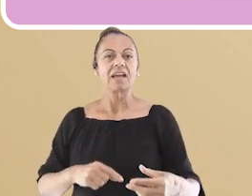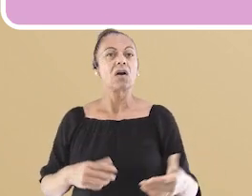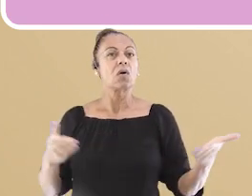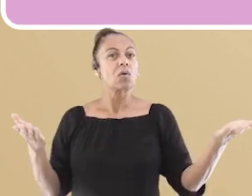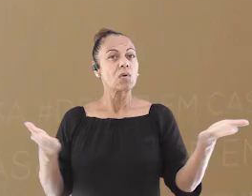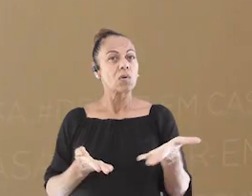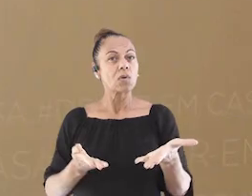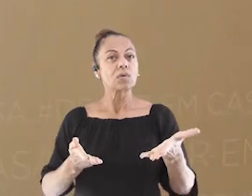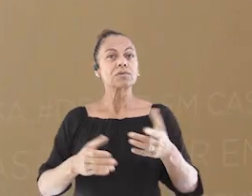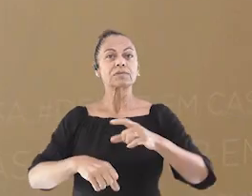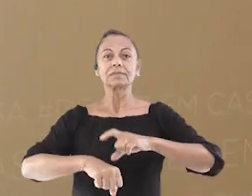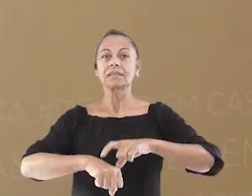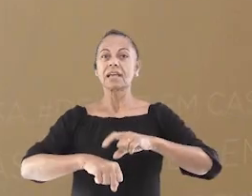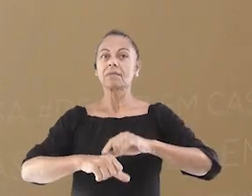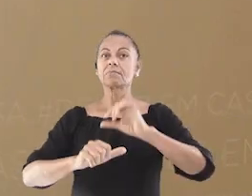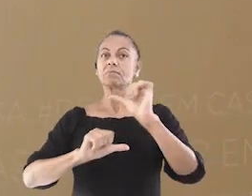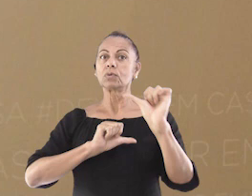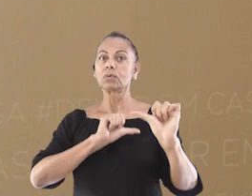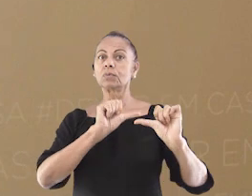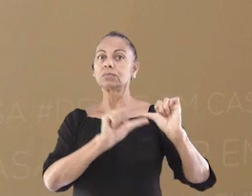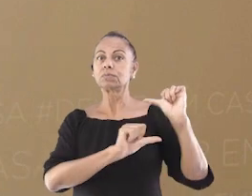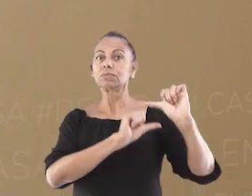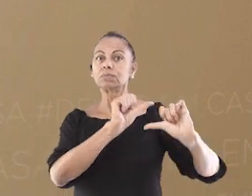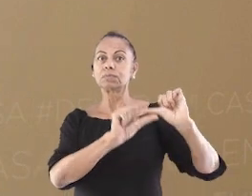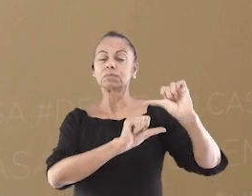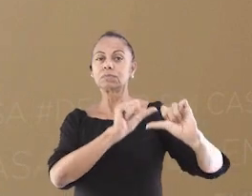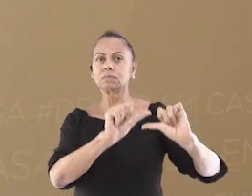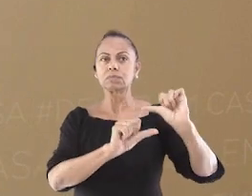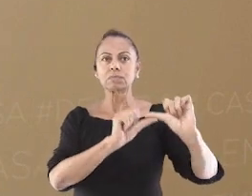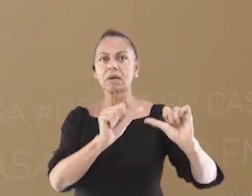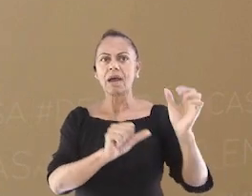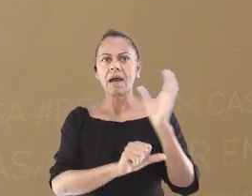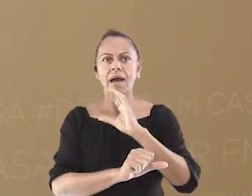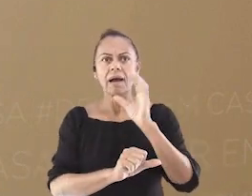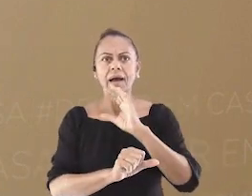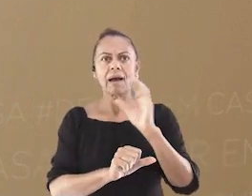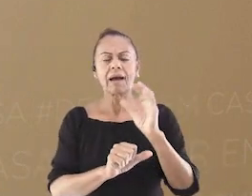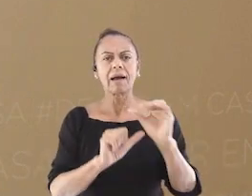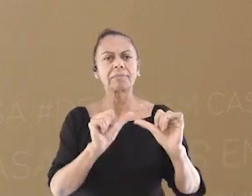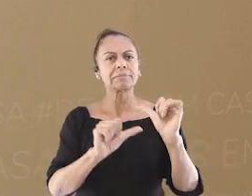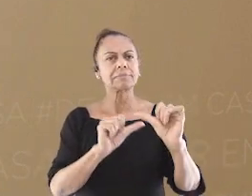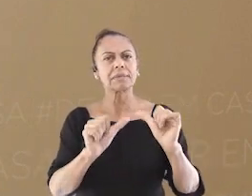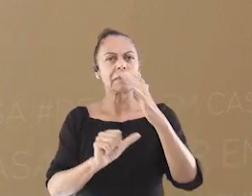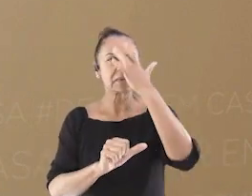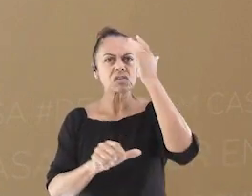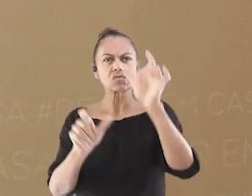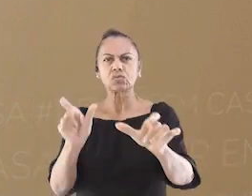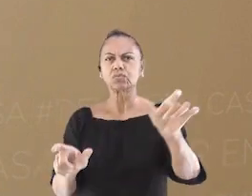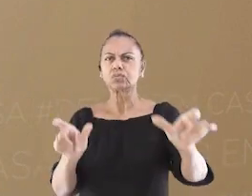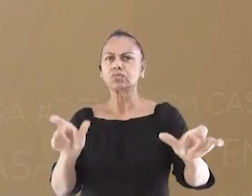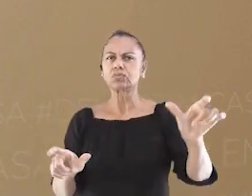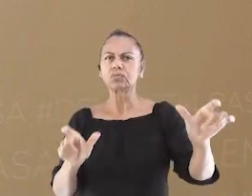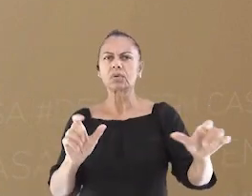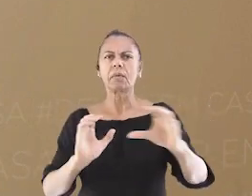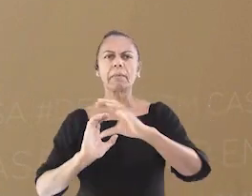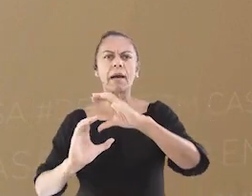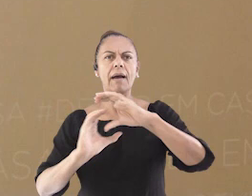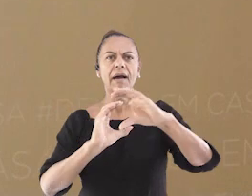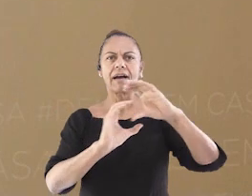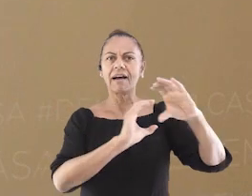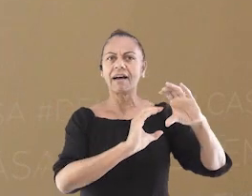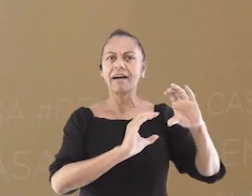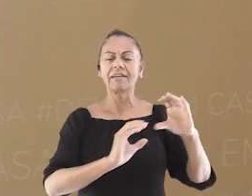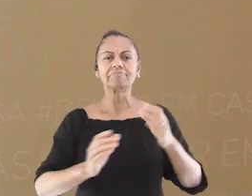consequências. Vivemos tempos de mudanças muito rápidas e estamos em constante interação com pessoas